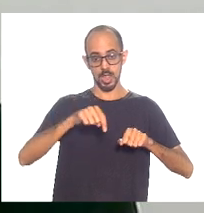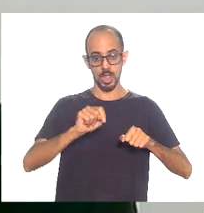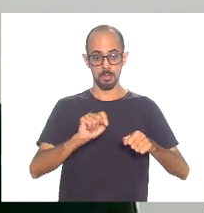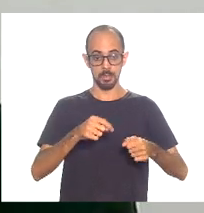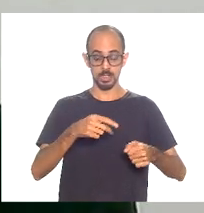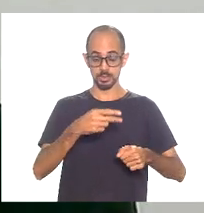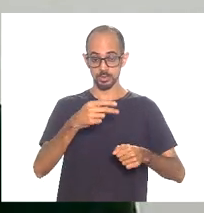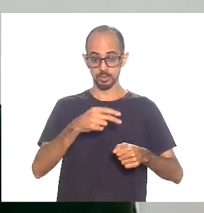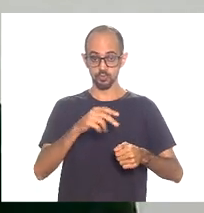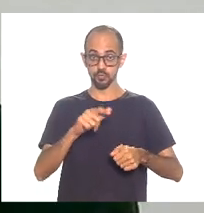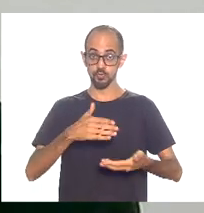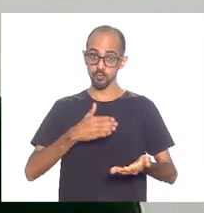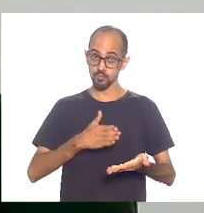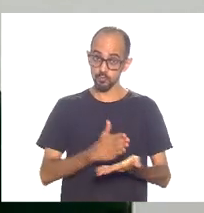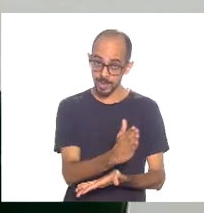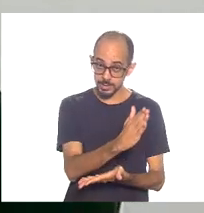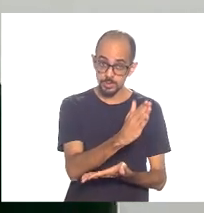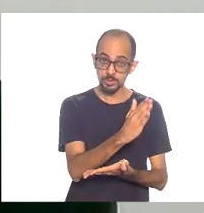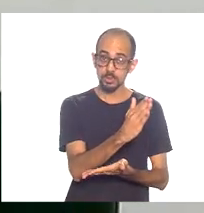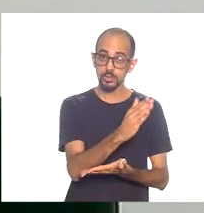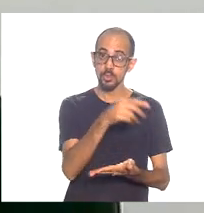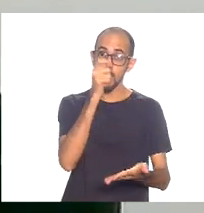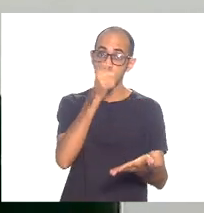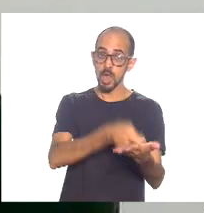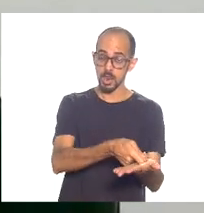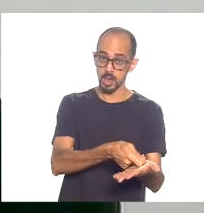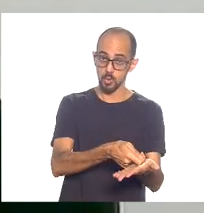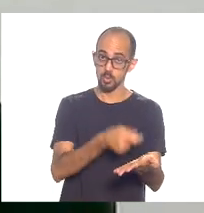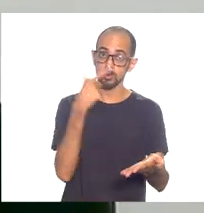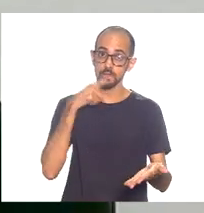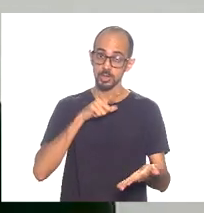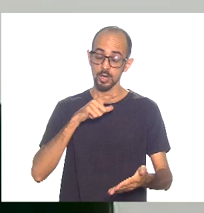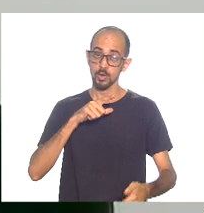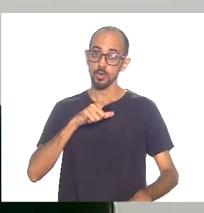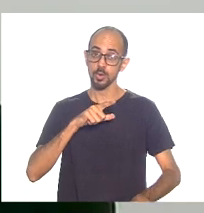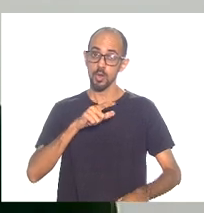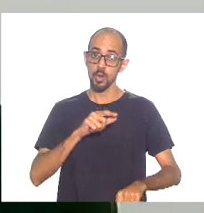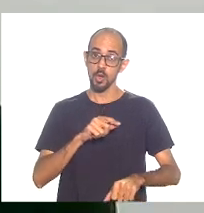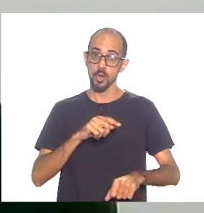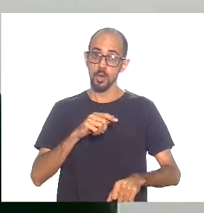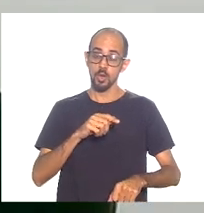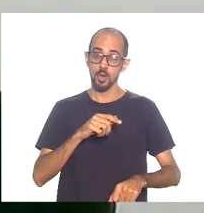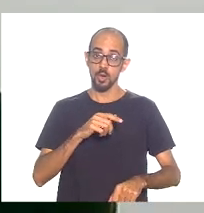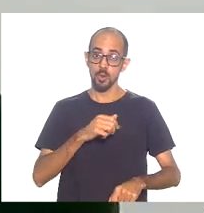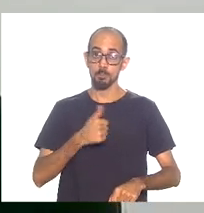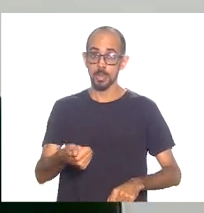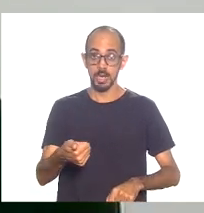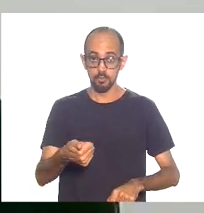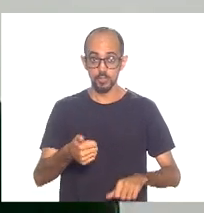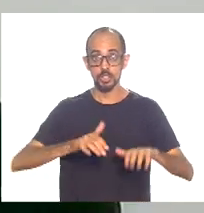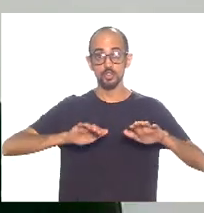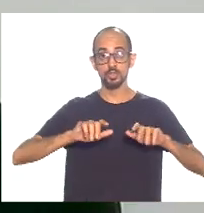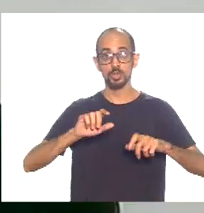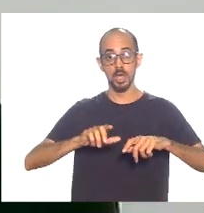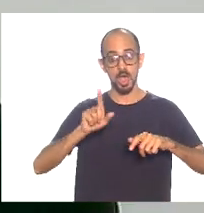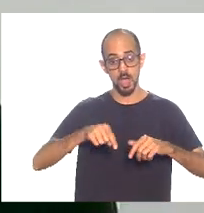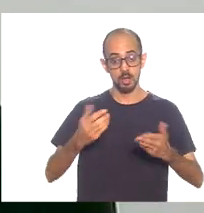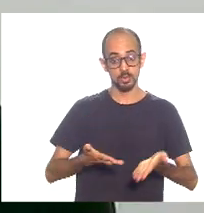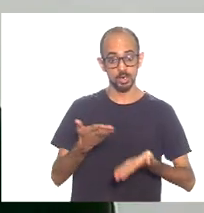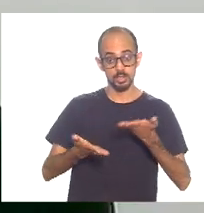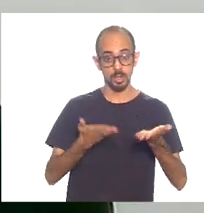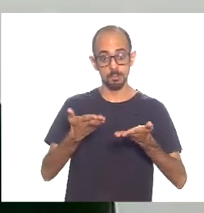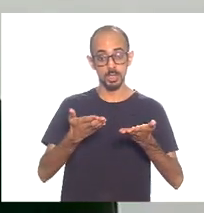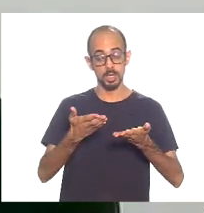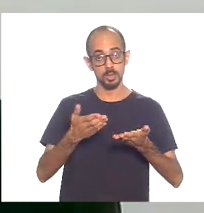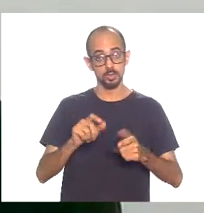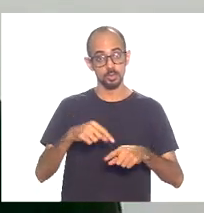qualificarem como benefícios. Vou ler o resto. Do convênio 190. Tratamento tributário especial nas sucessivas